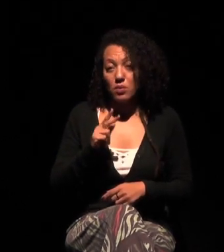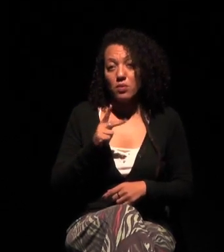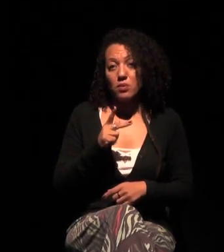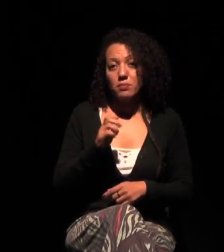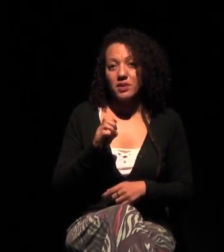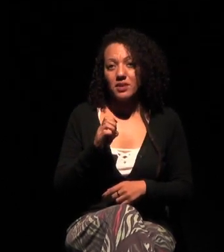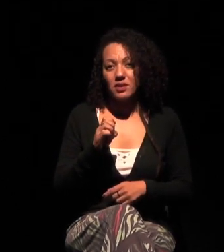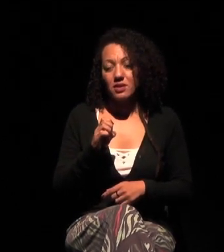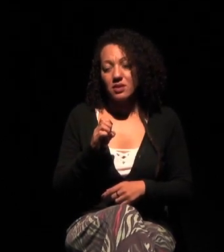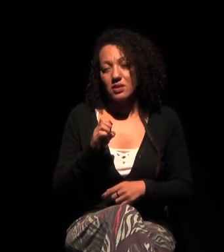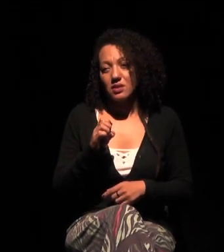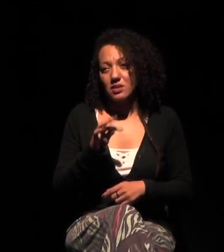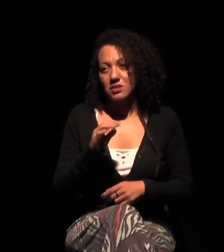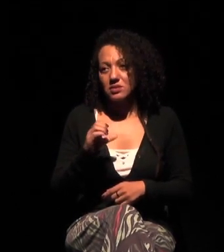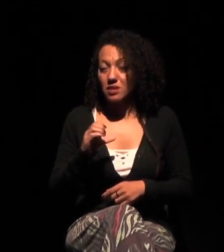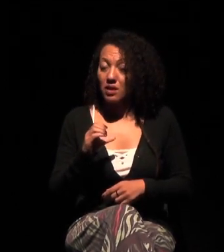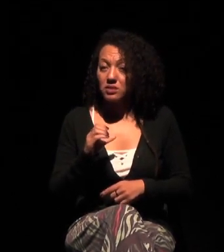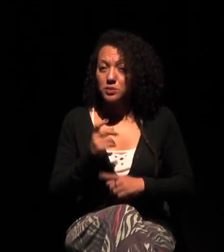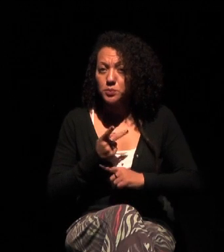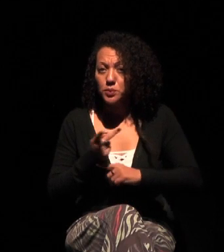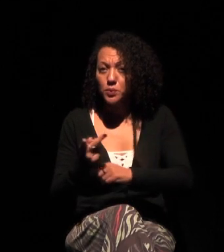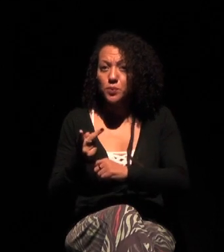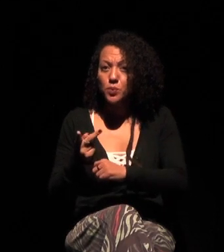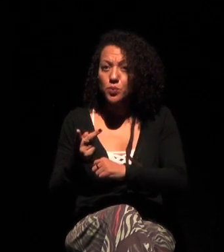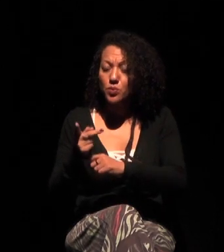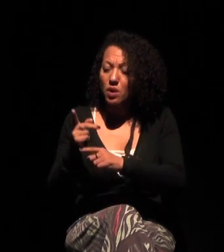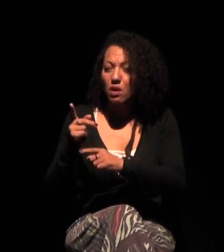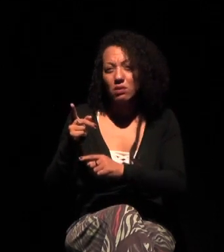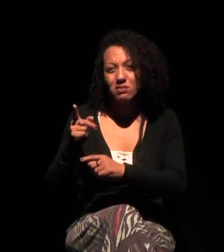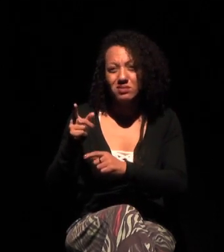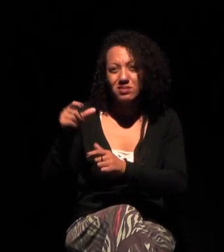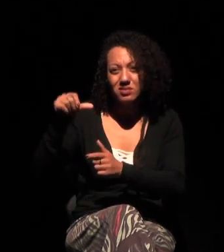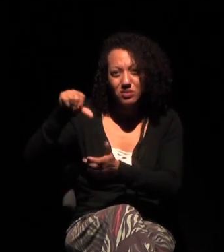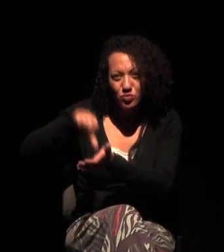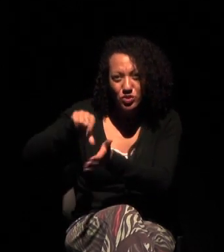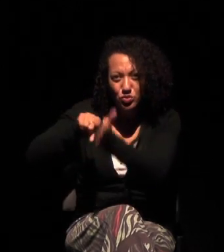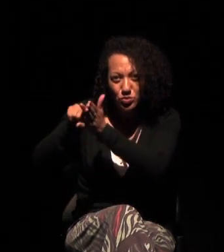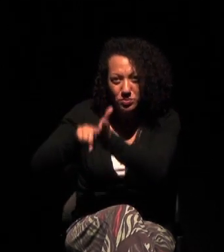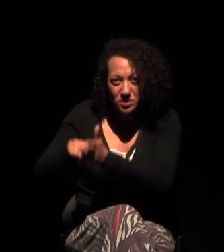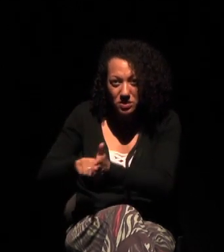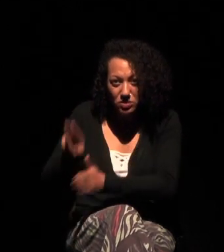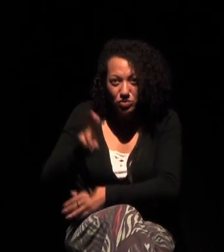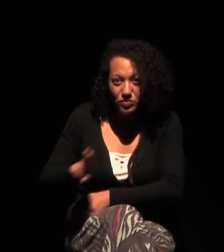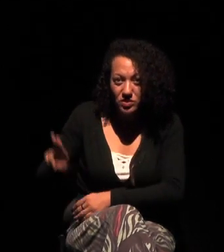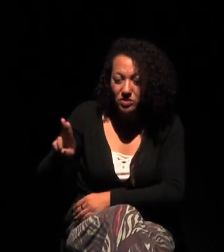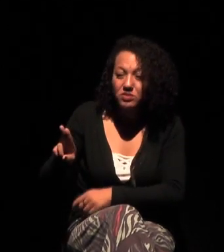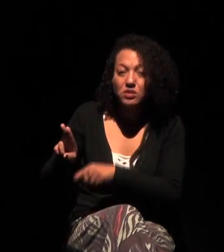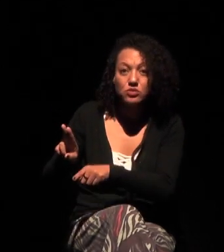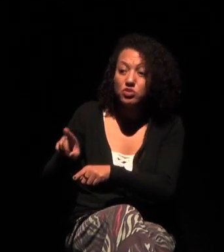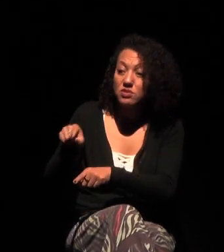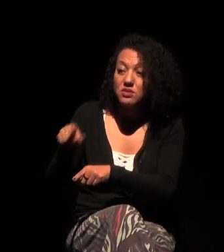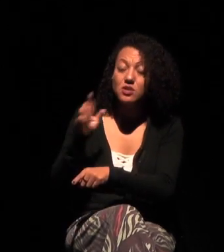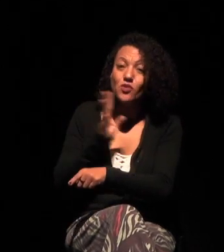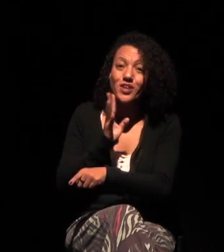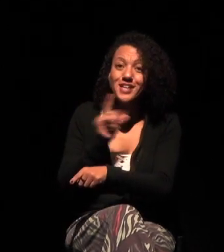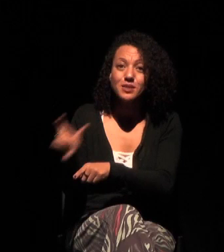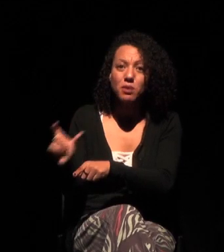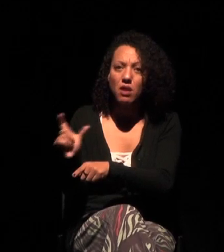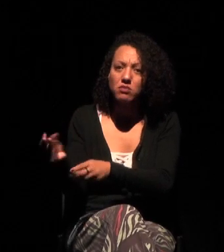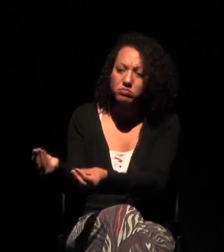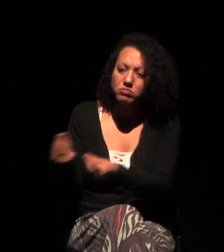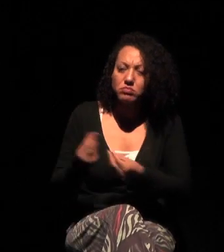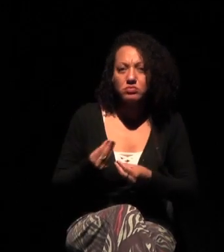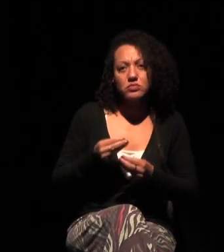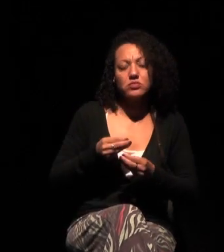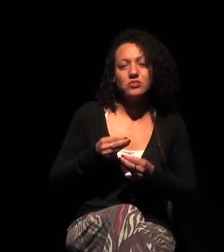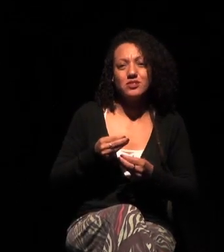unidade da da universidade do porto um especialista que sabe o que é treinar nentre e de alguma maneira nós